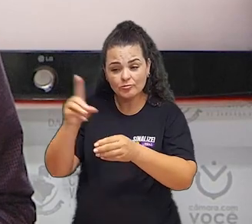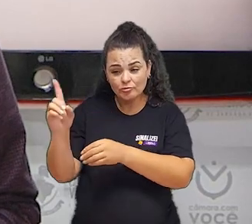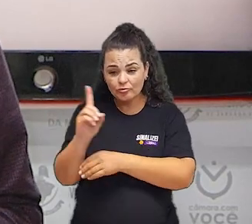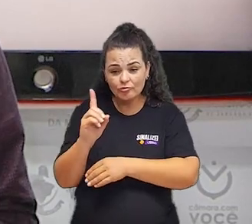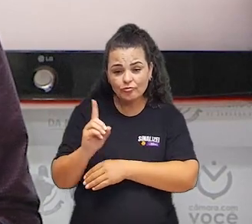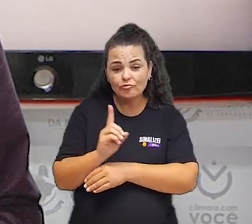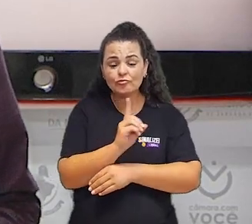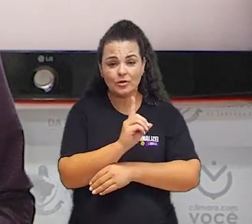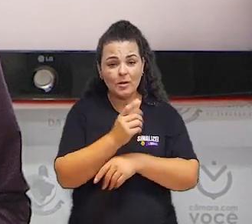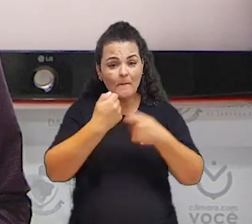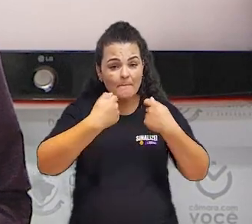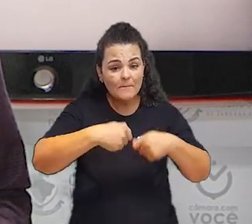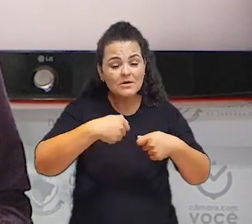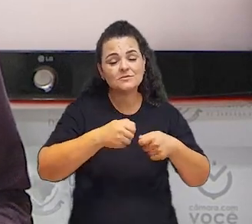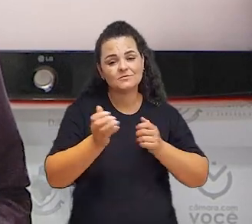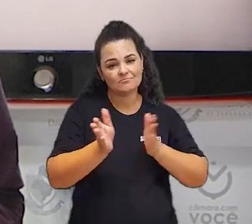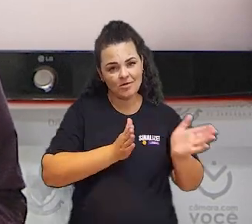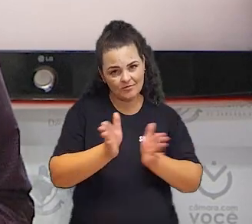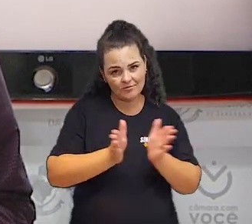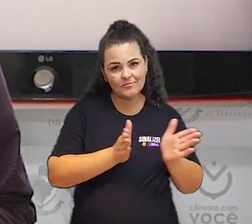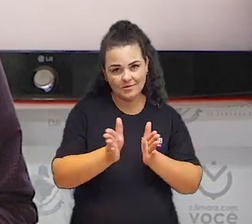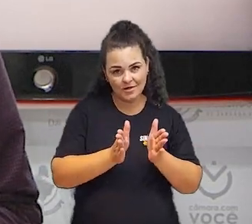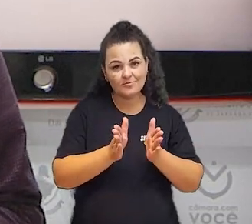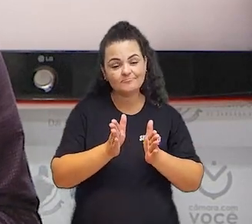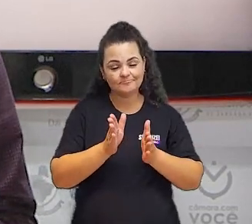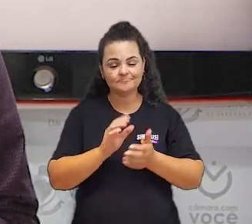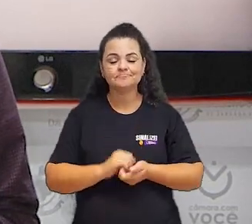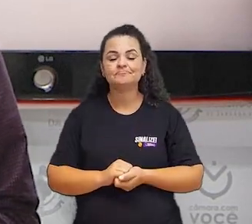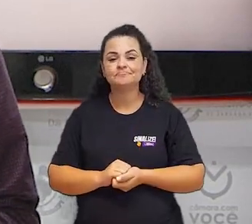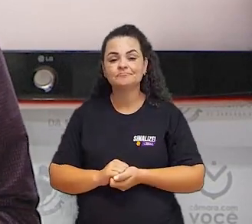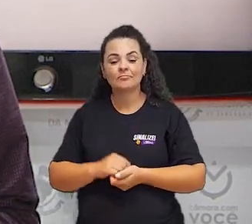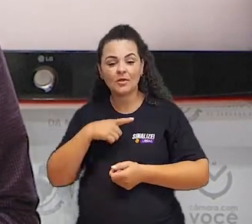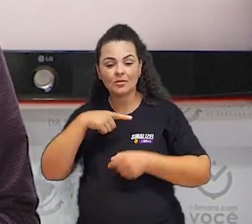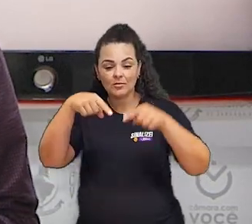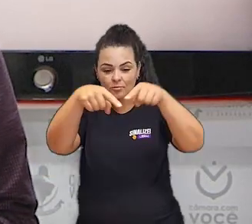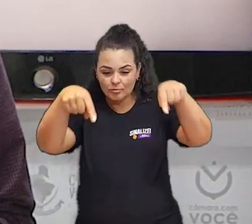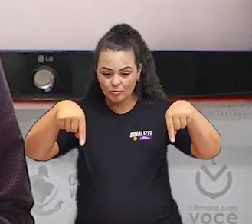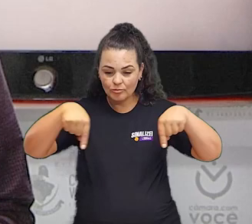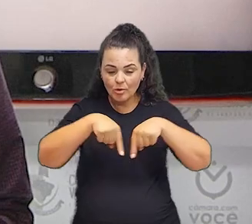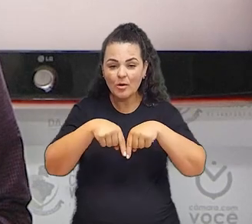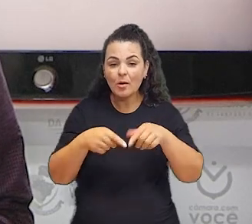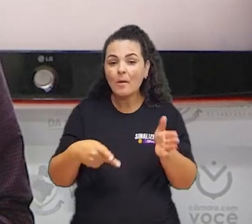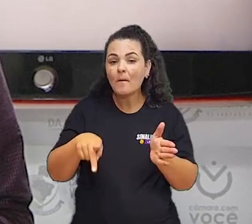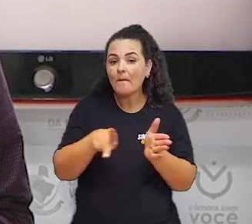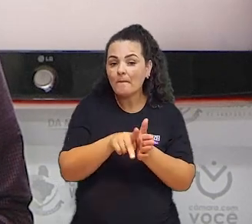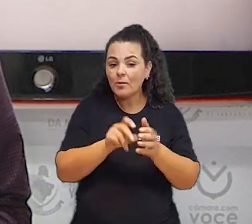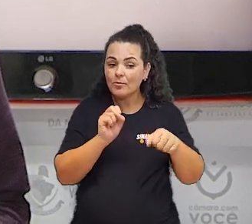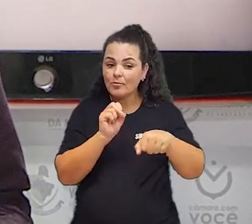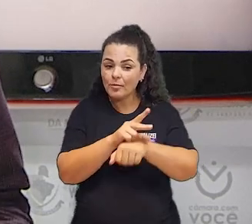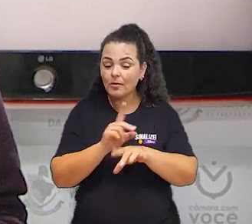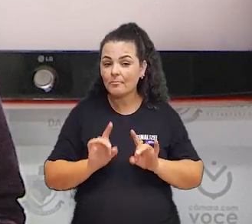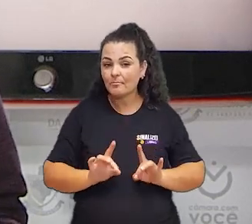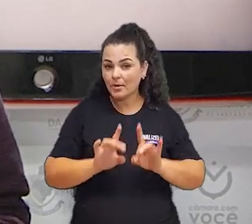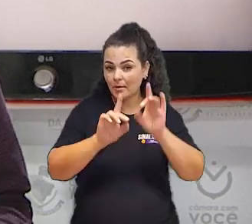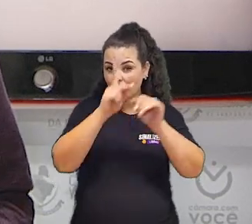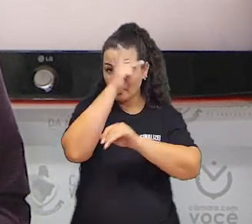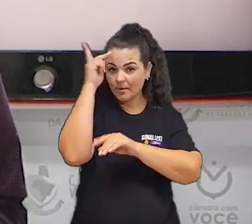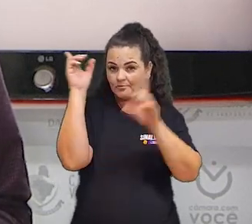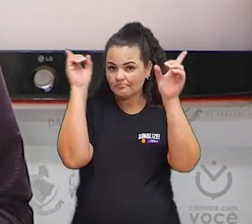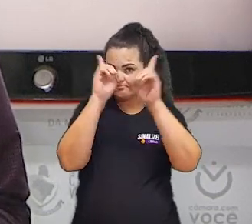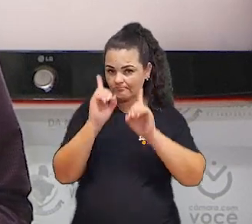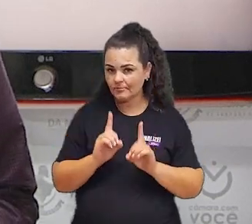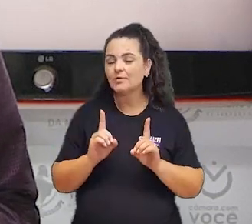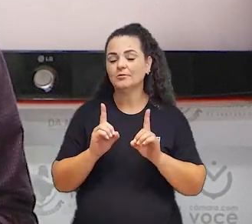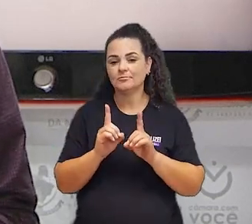que possuem necessidades de acessibilidade a delimitação de um espaço de estacionamento exclusivo para pessoas com